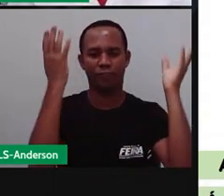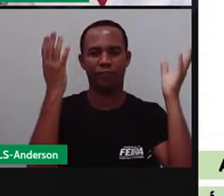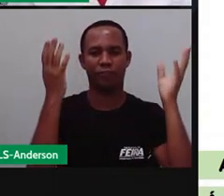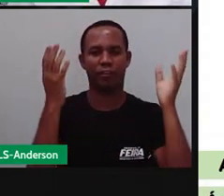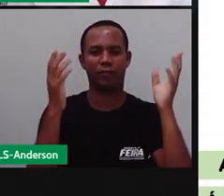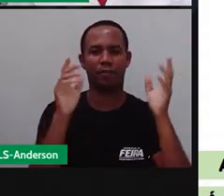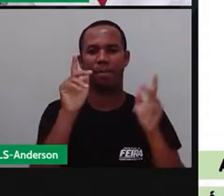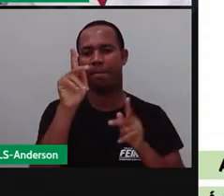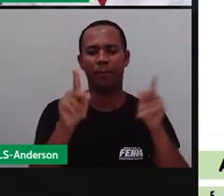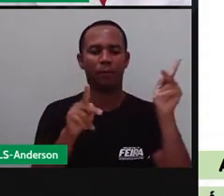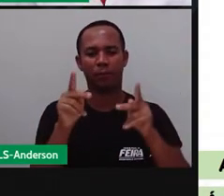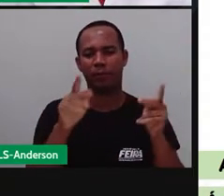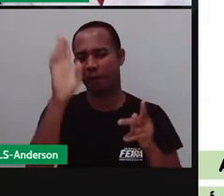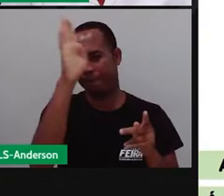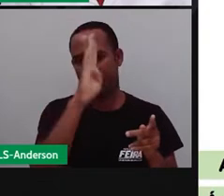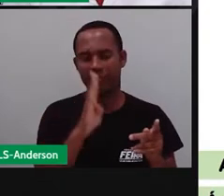Brasil.